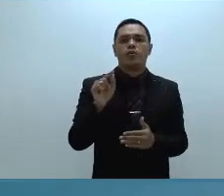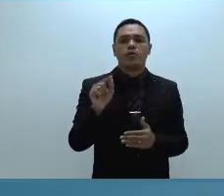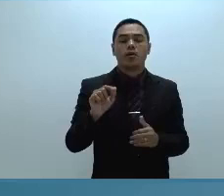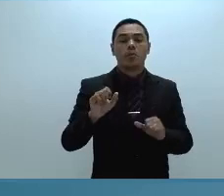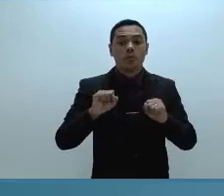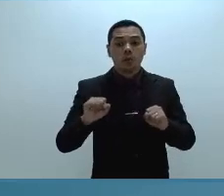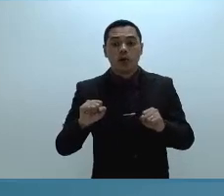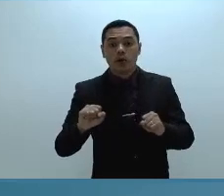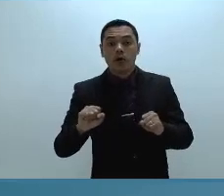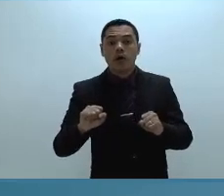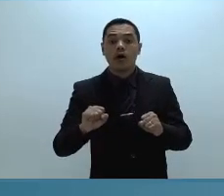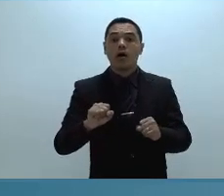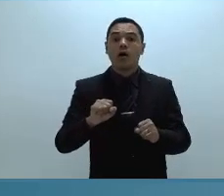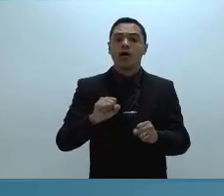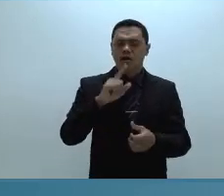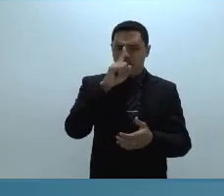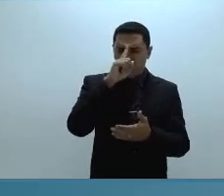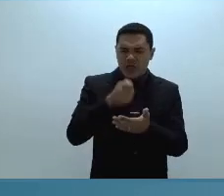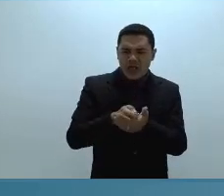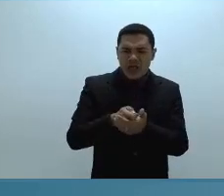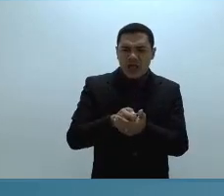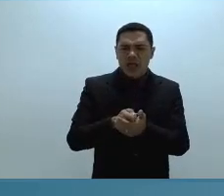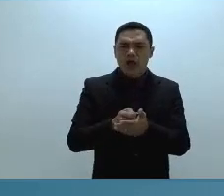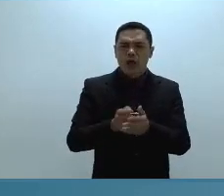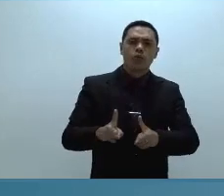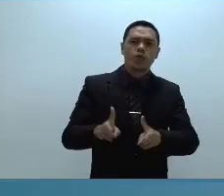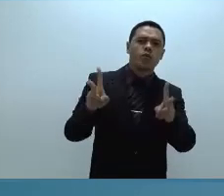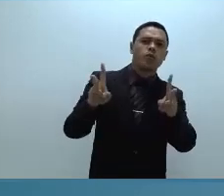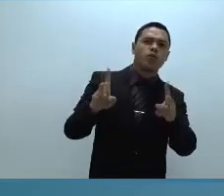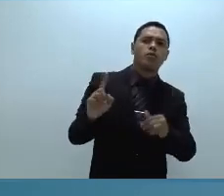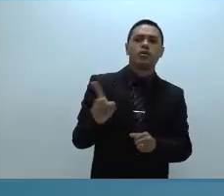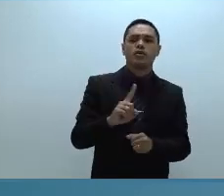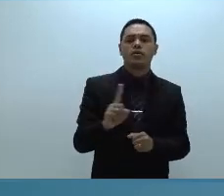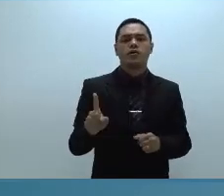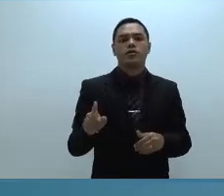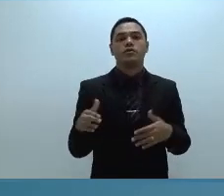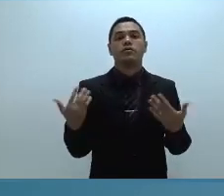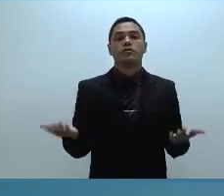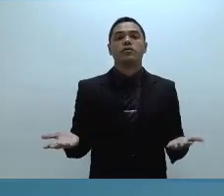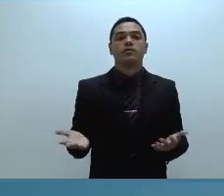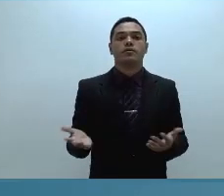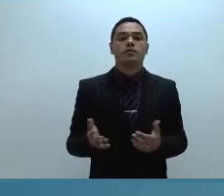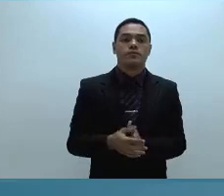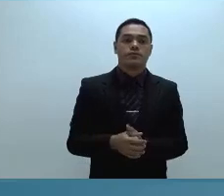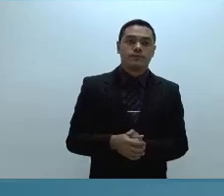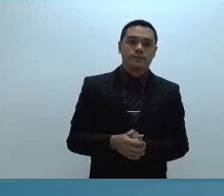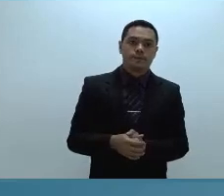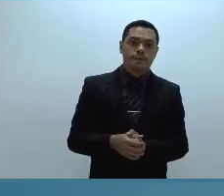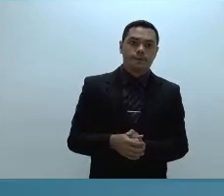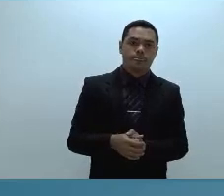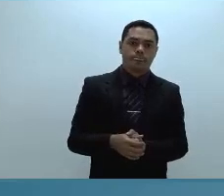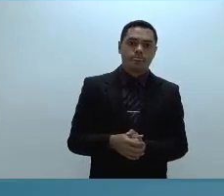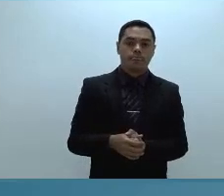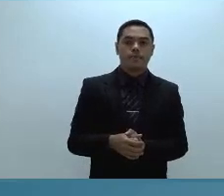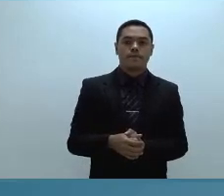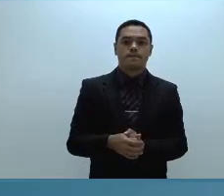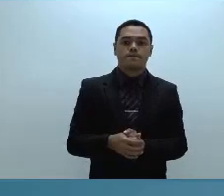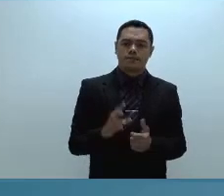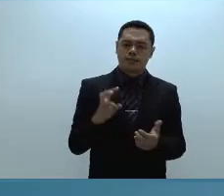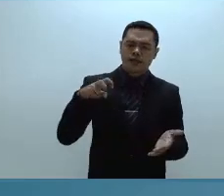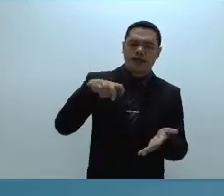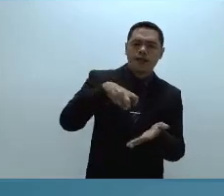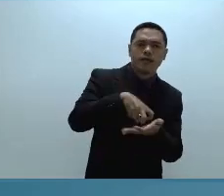manter esse pedido que nós inicialmente indeferimos a execução do